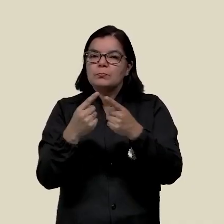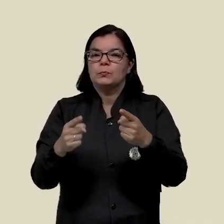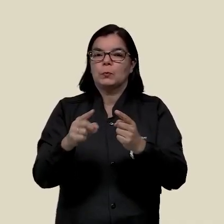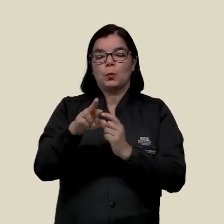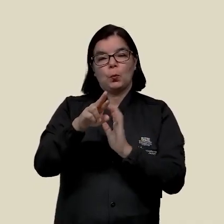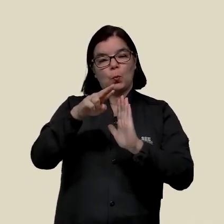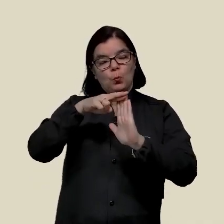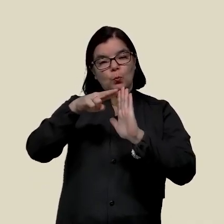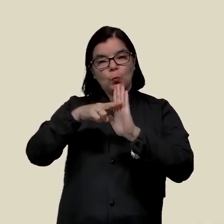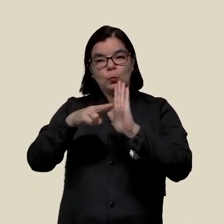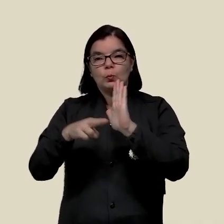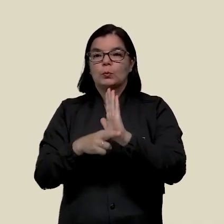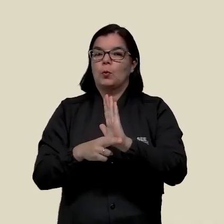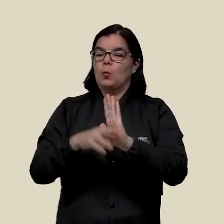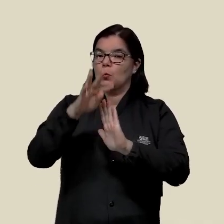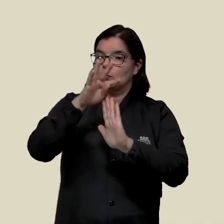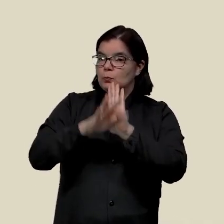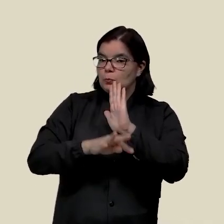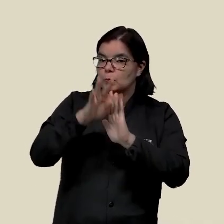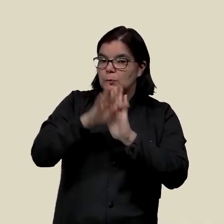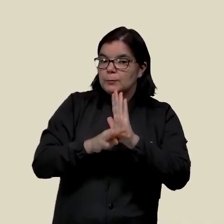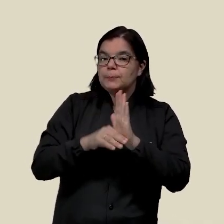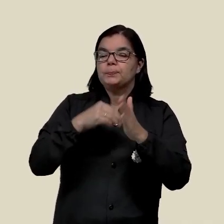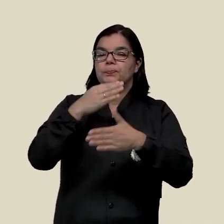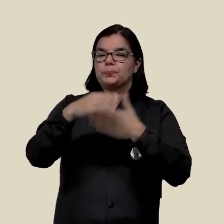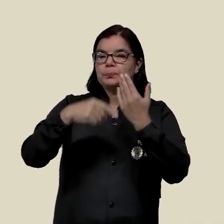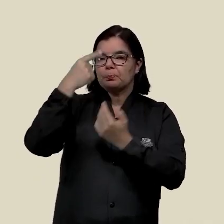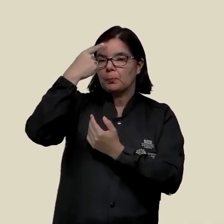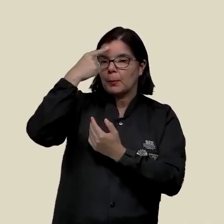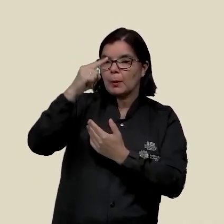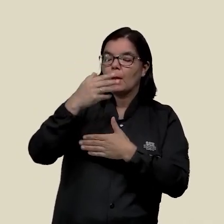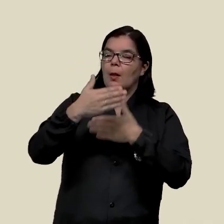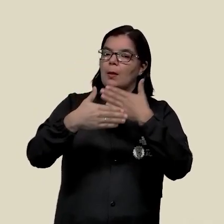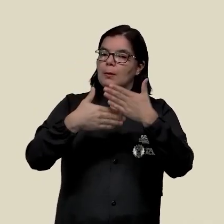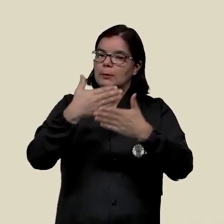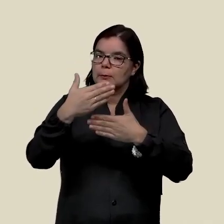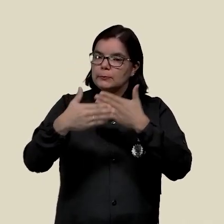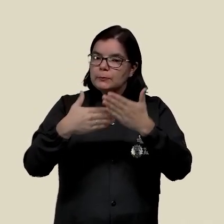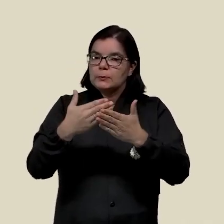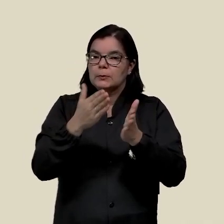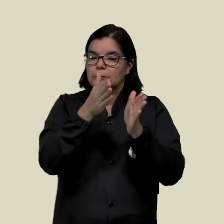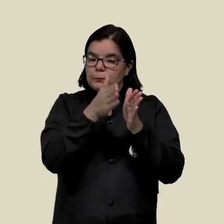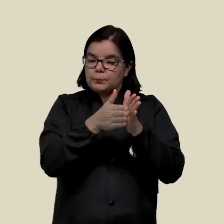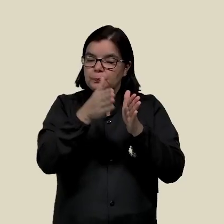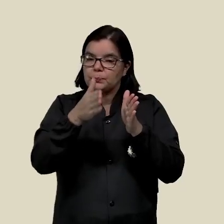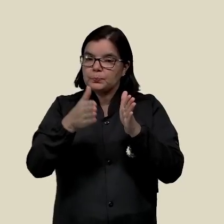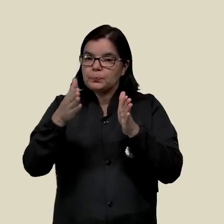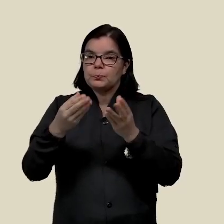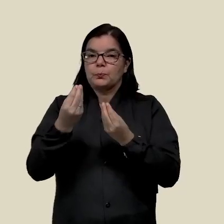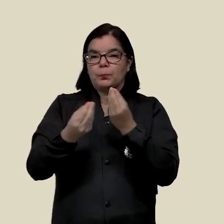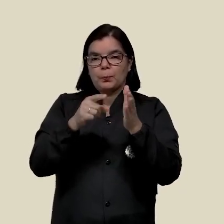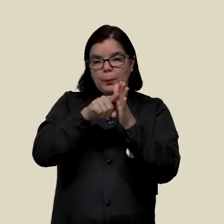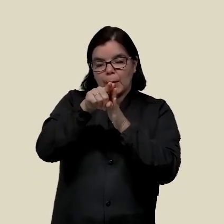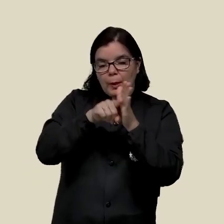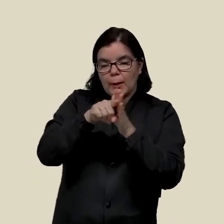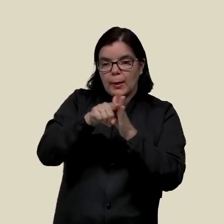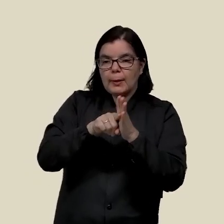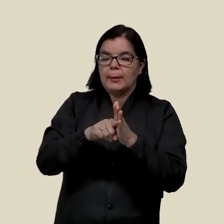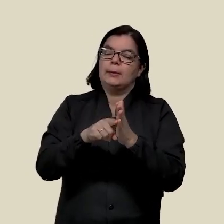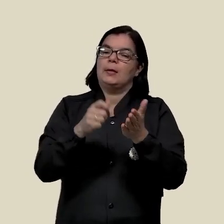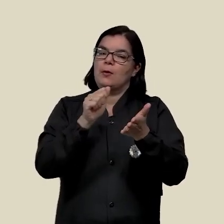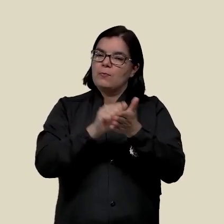melodia, um roteiro ou um texto. E em seguida, essa ideia ela é desenvolvida através de etapas como